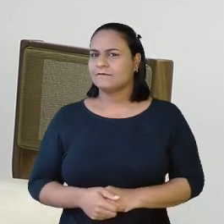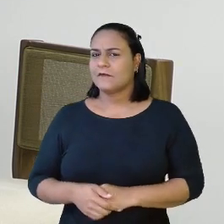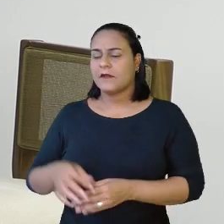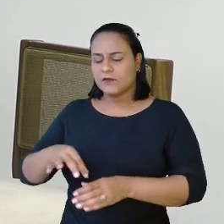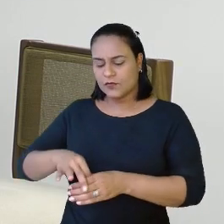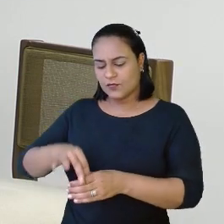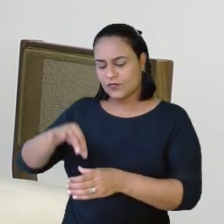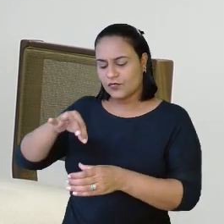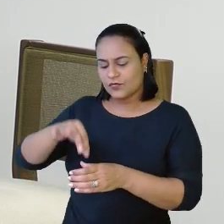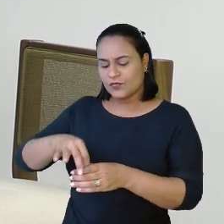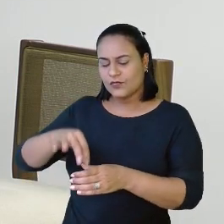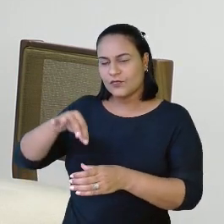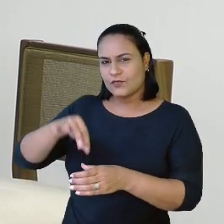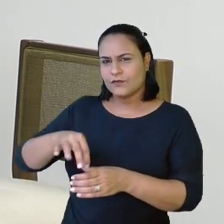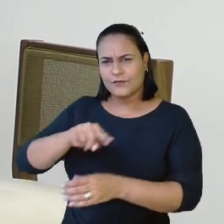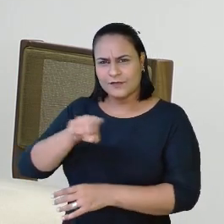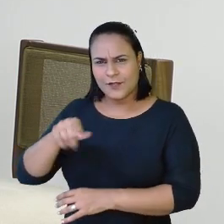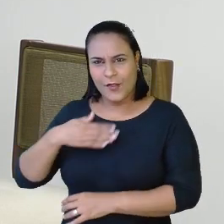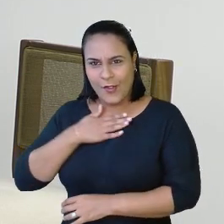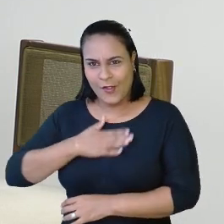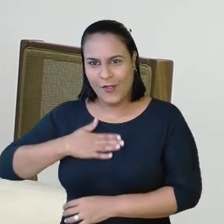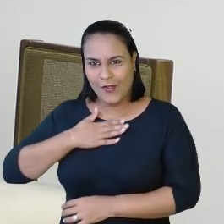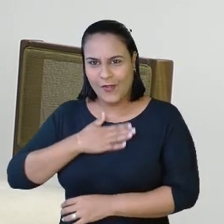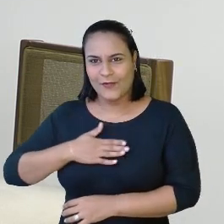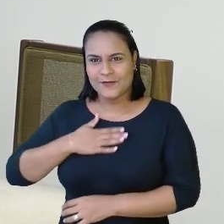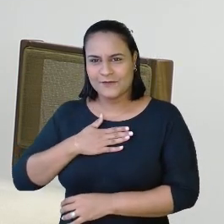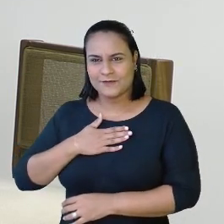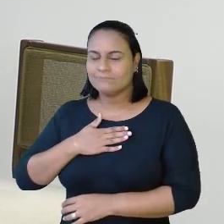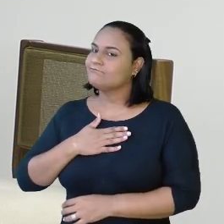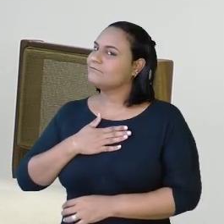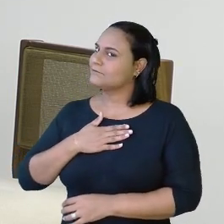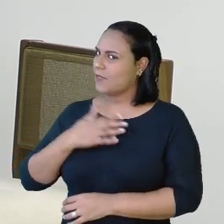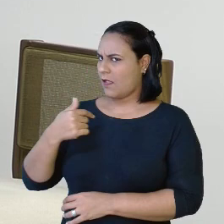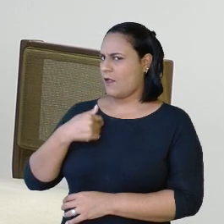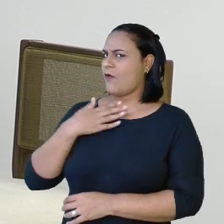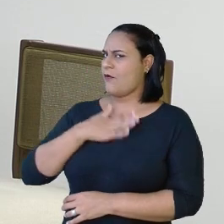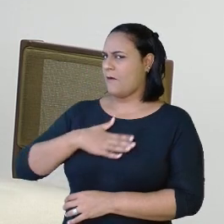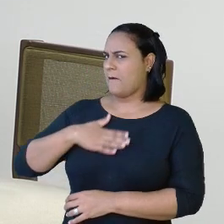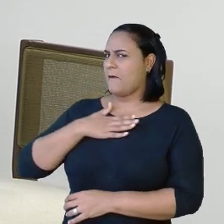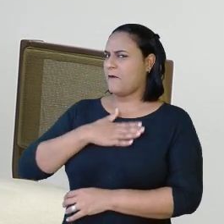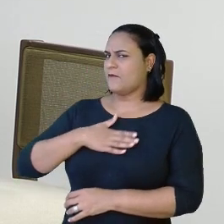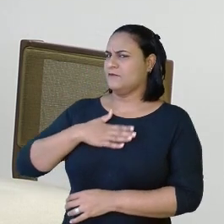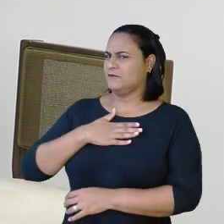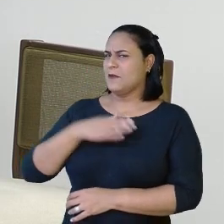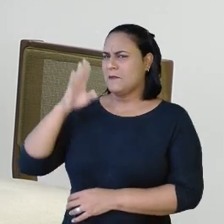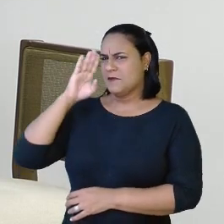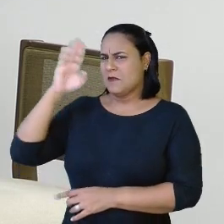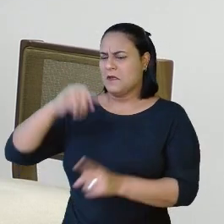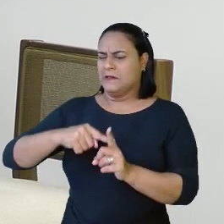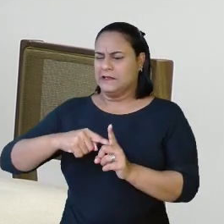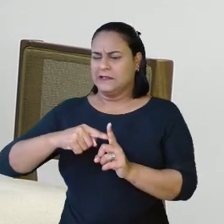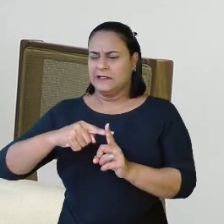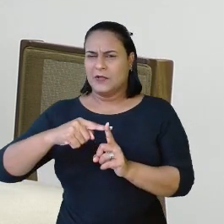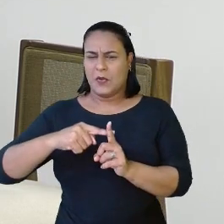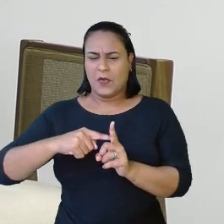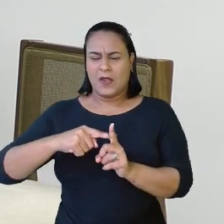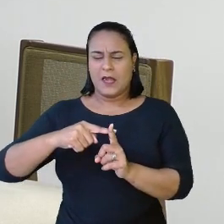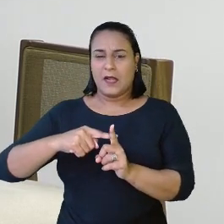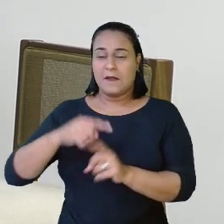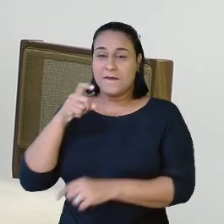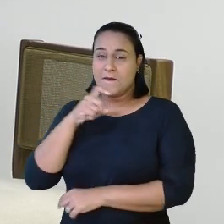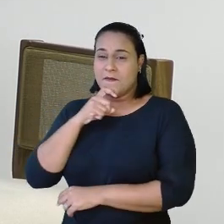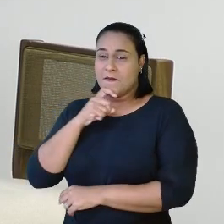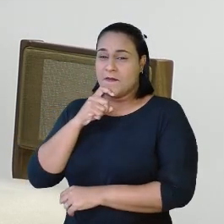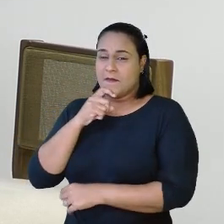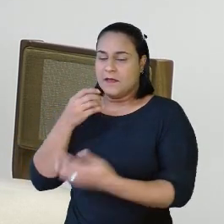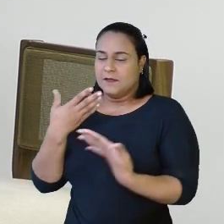um chazinho hoje. Vocês gostam de chá? Eu gosto, principalmente quando o tempo está friozinho, um chá quente é uma